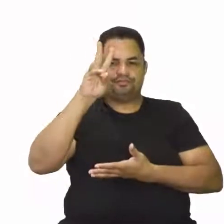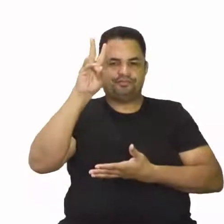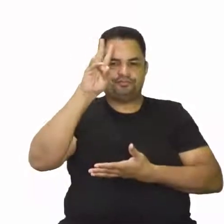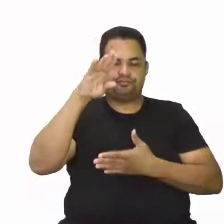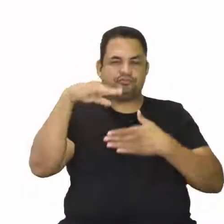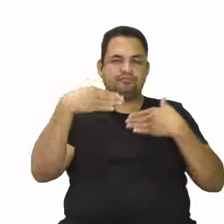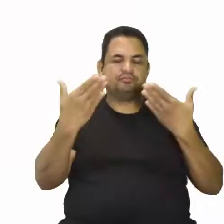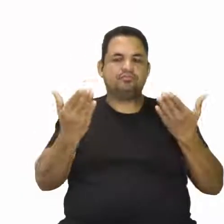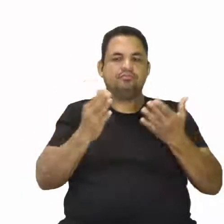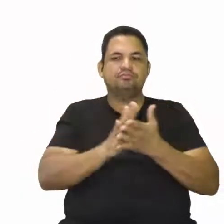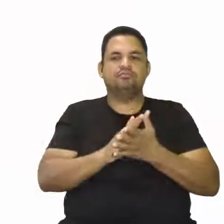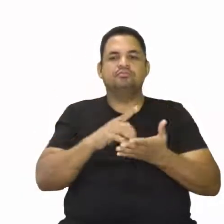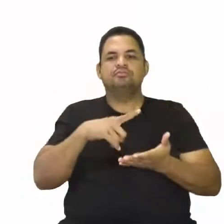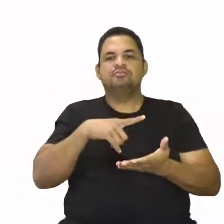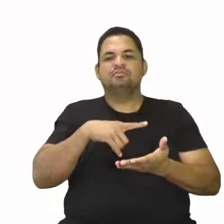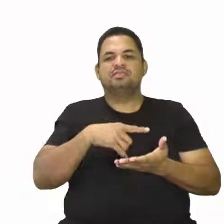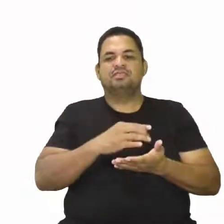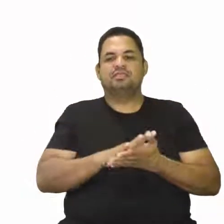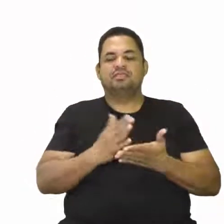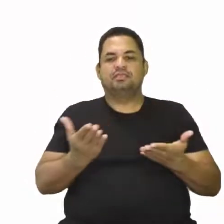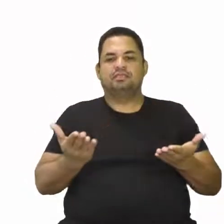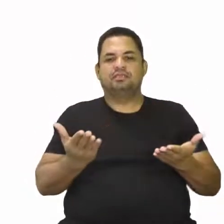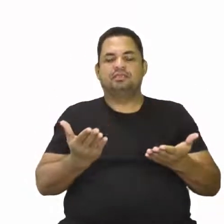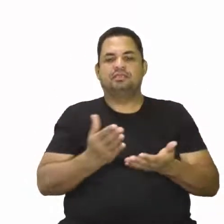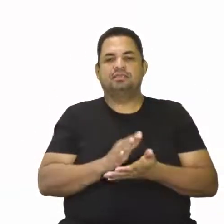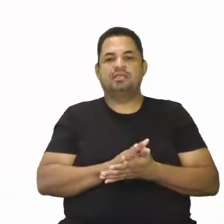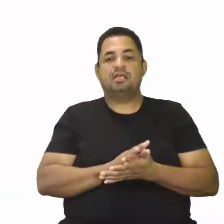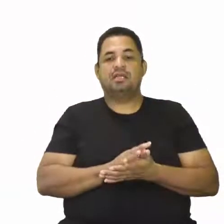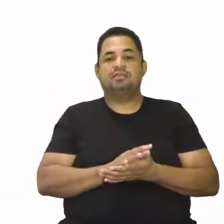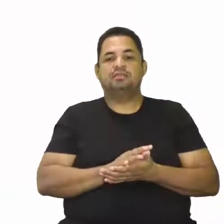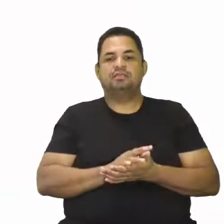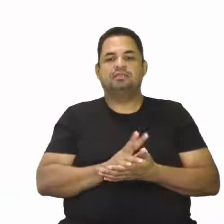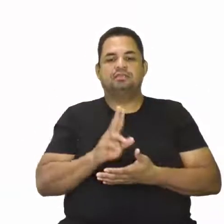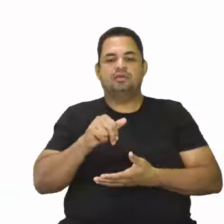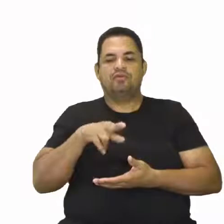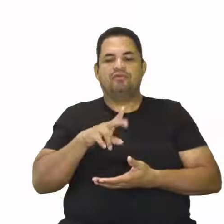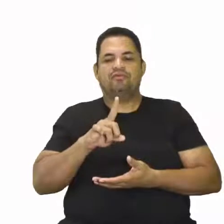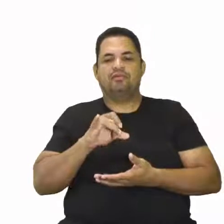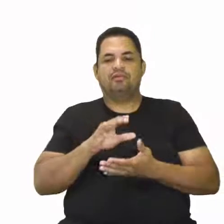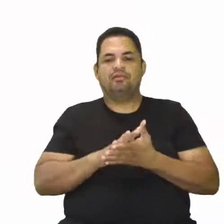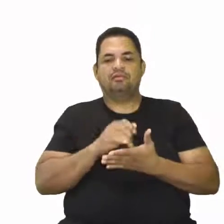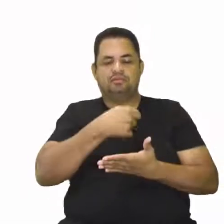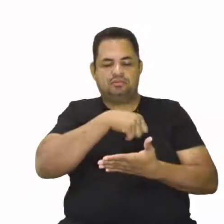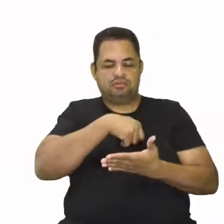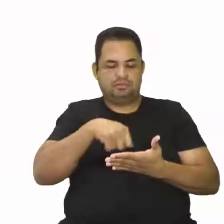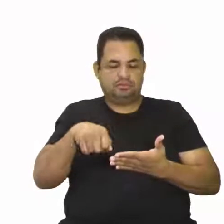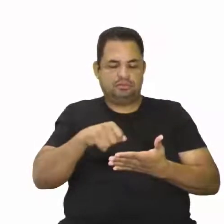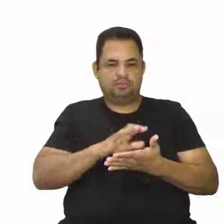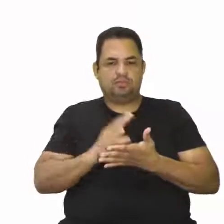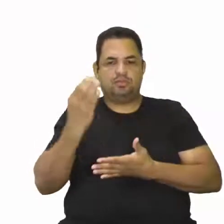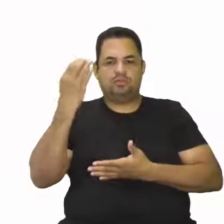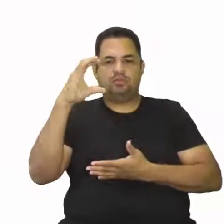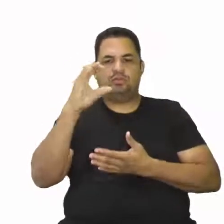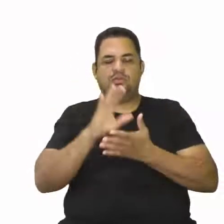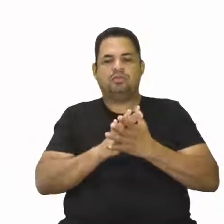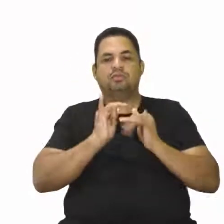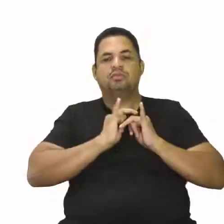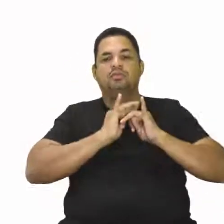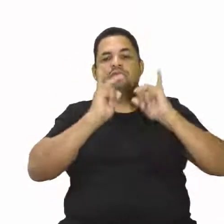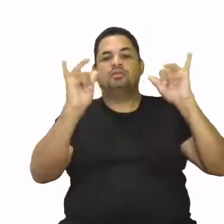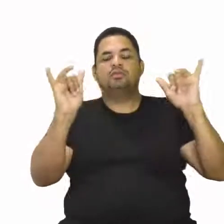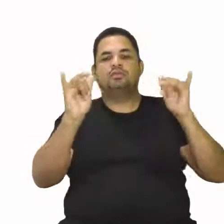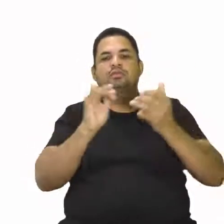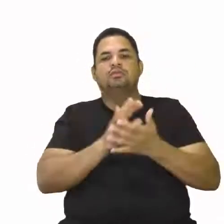história aí cheia de nuances. Nessa novela, o escritor colombiano, ele publicou ela no ano